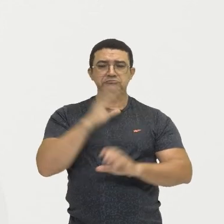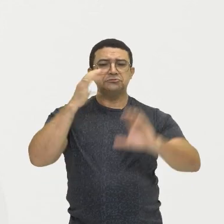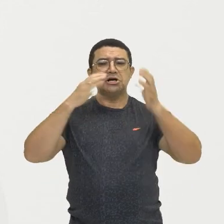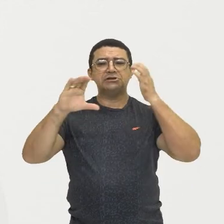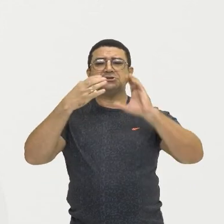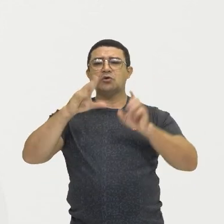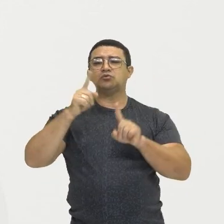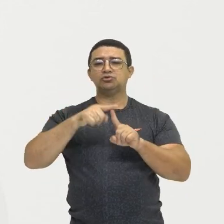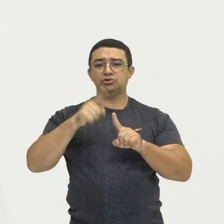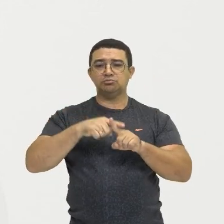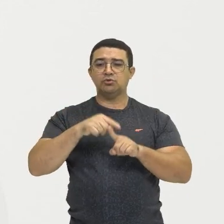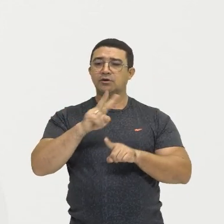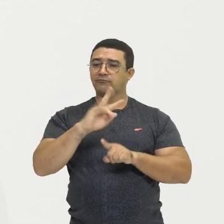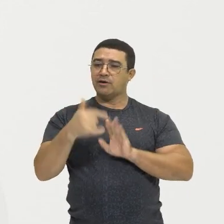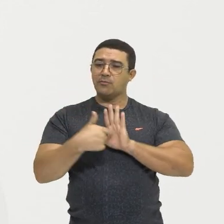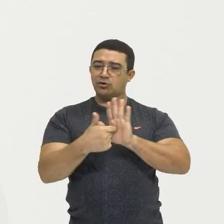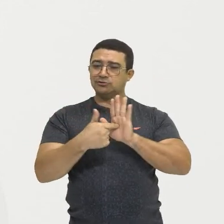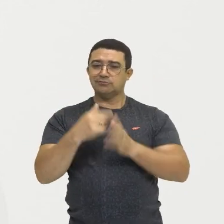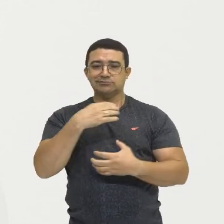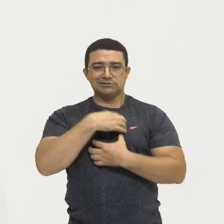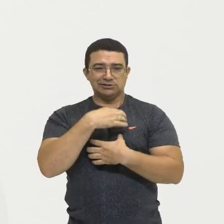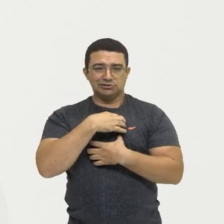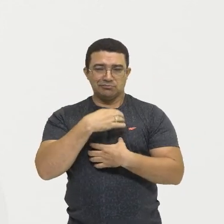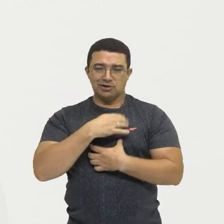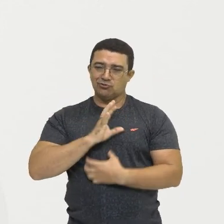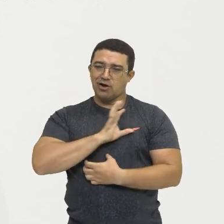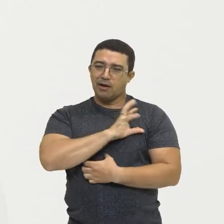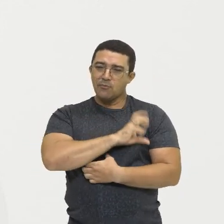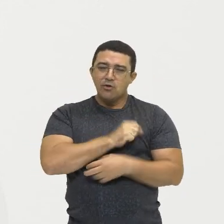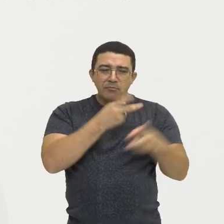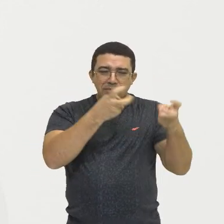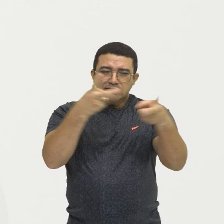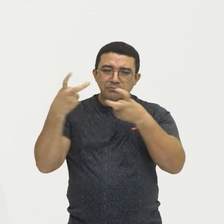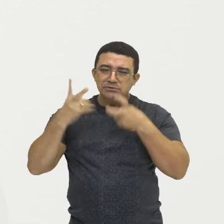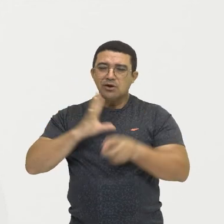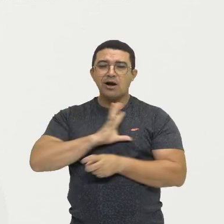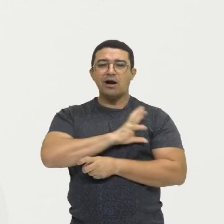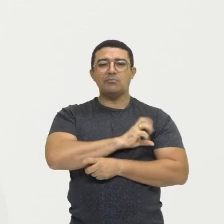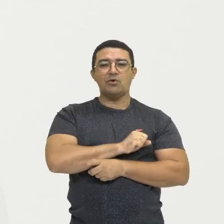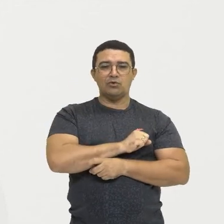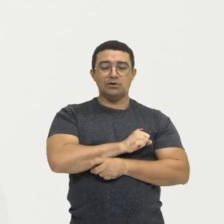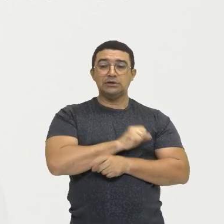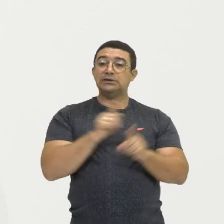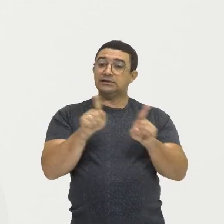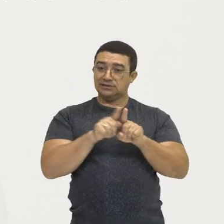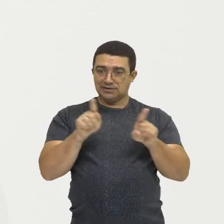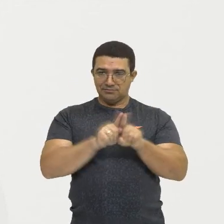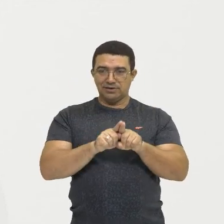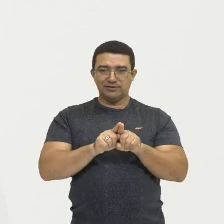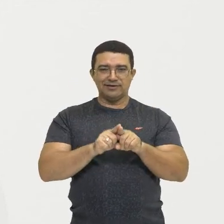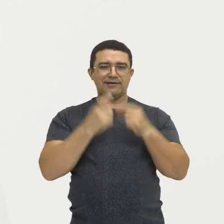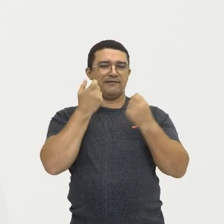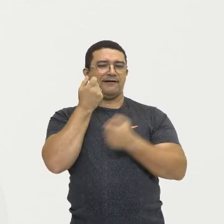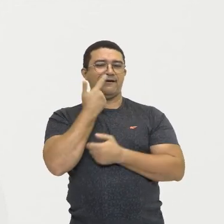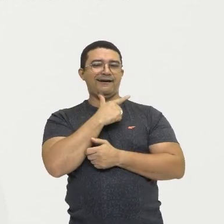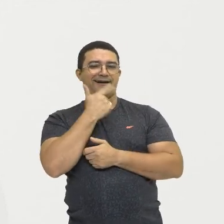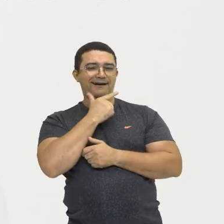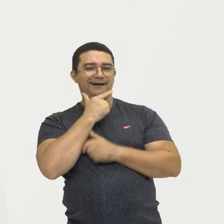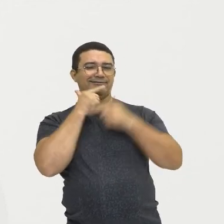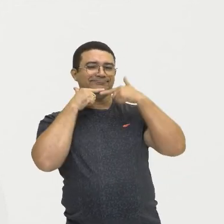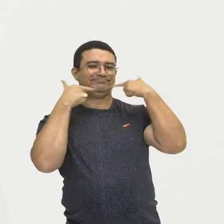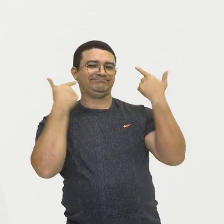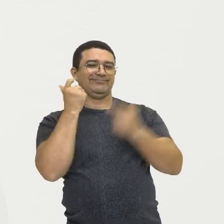vai mostrar, vai evidenciar esse sentimento de amor, a percepção do amor. E também satíricas. As satíricas,